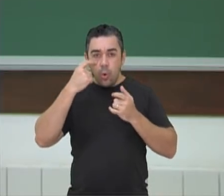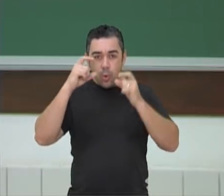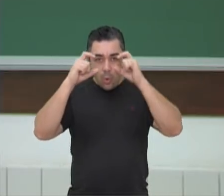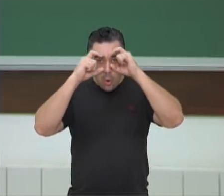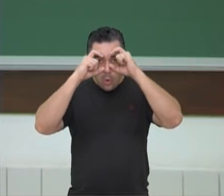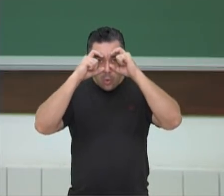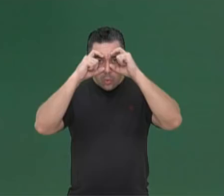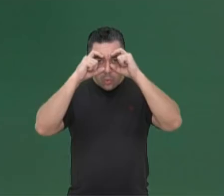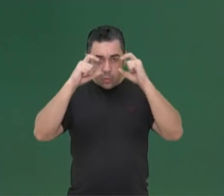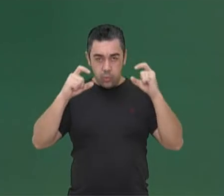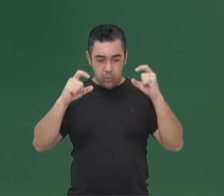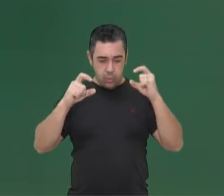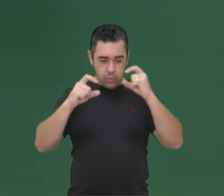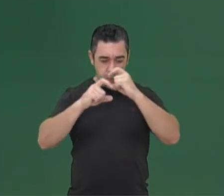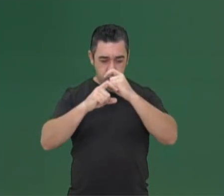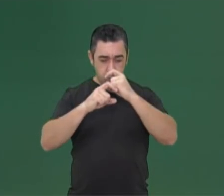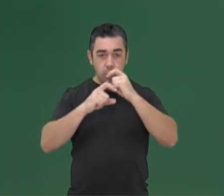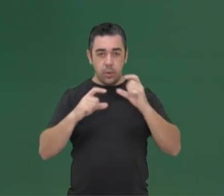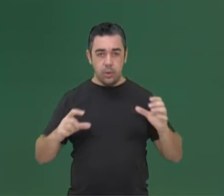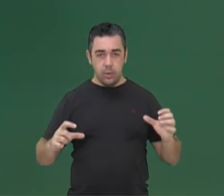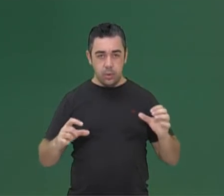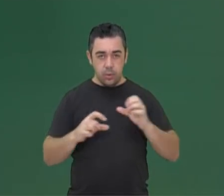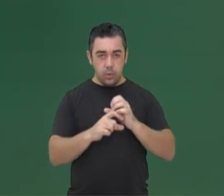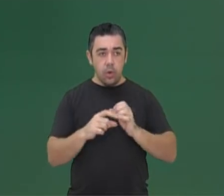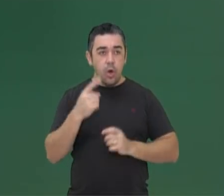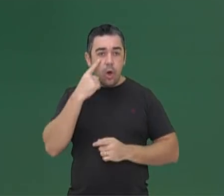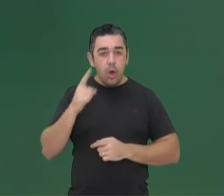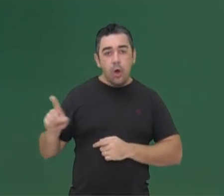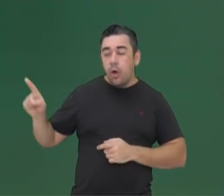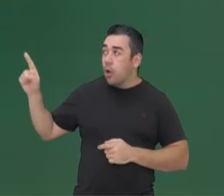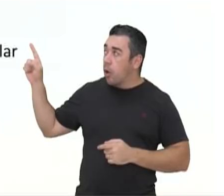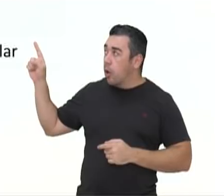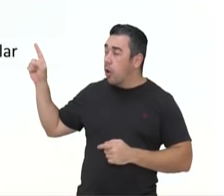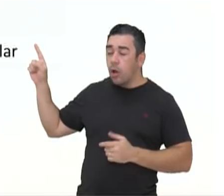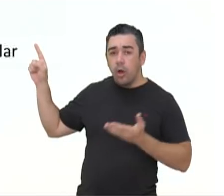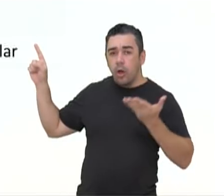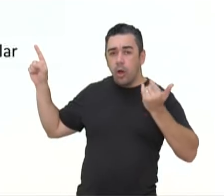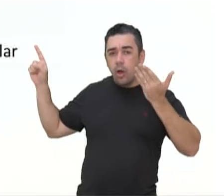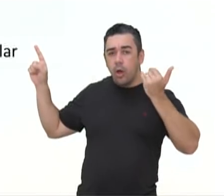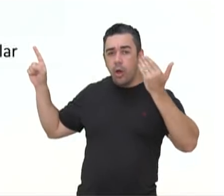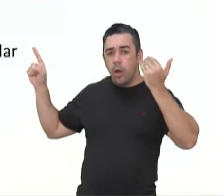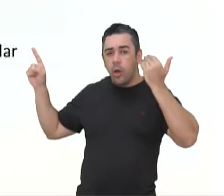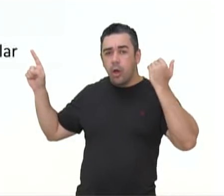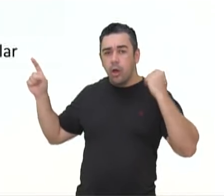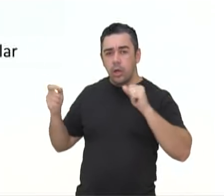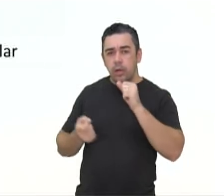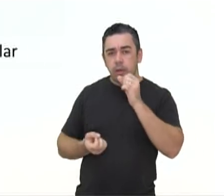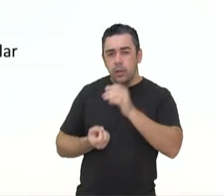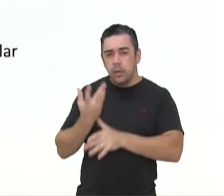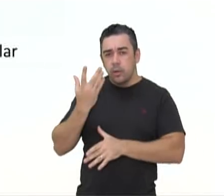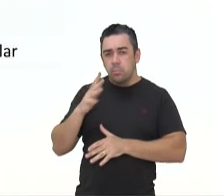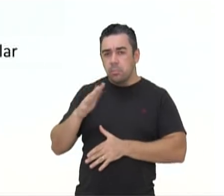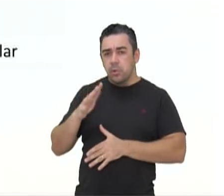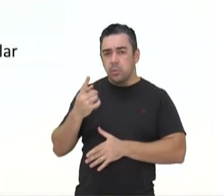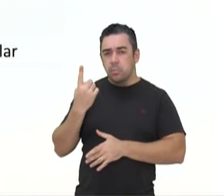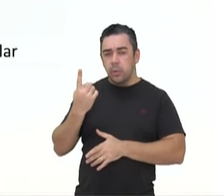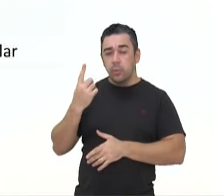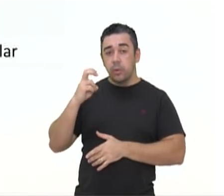um objeto. Então olha como era o microscópio dos Janssen, lá